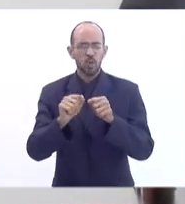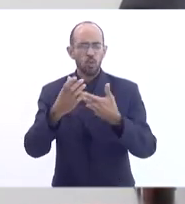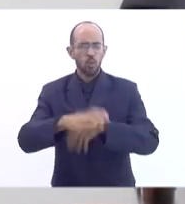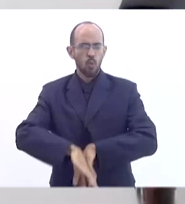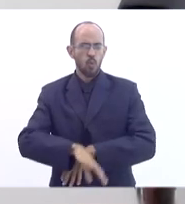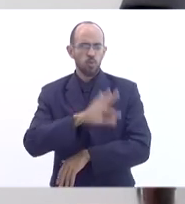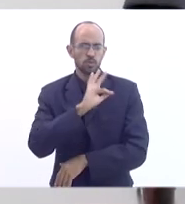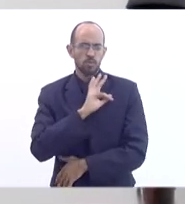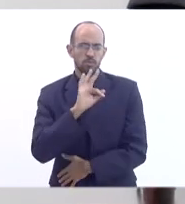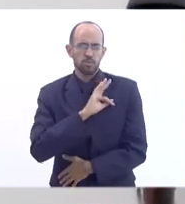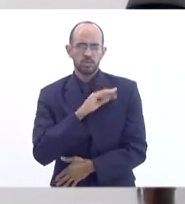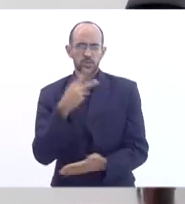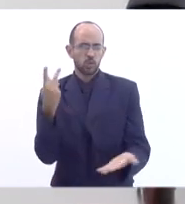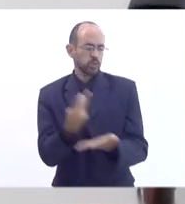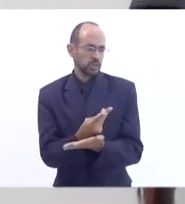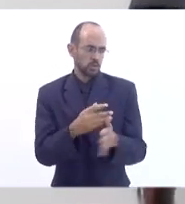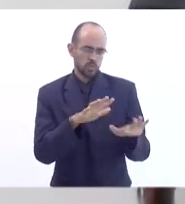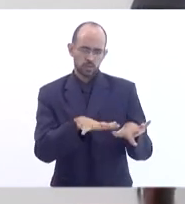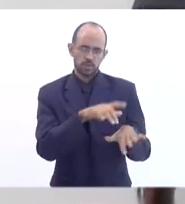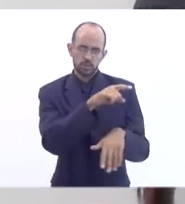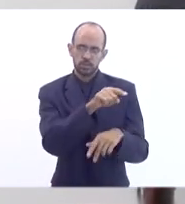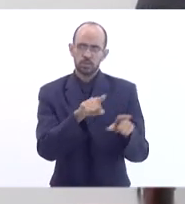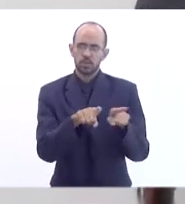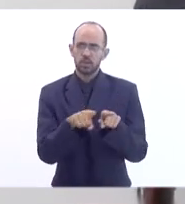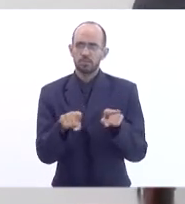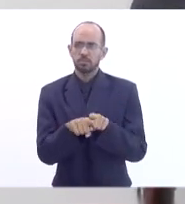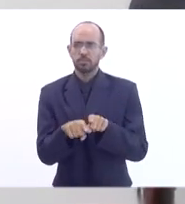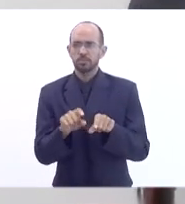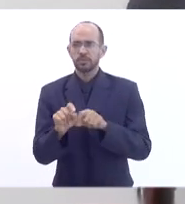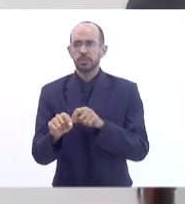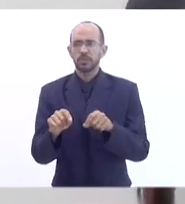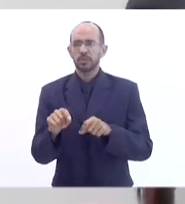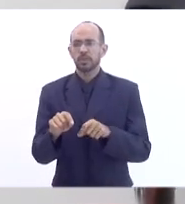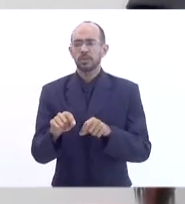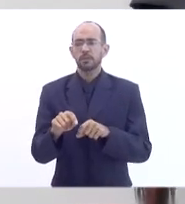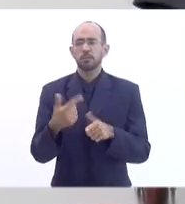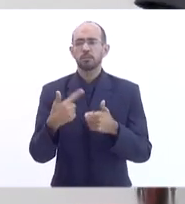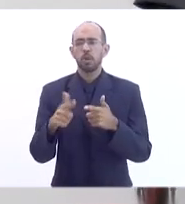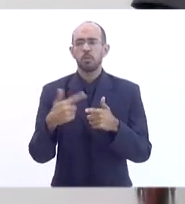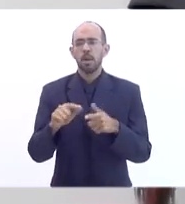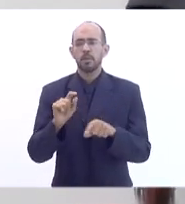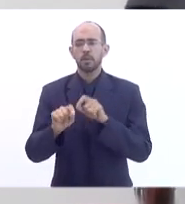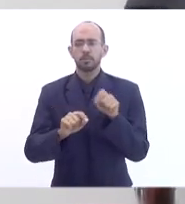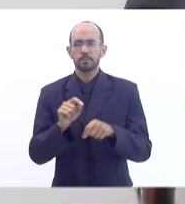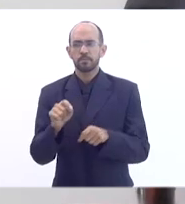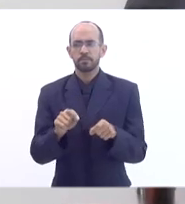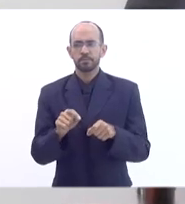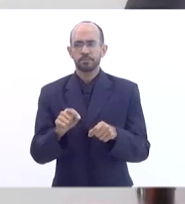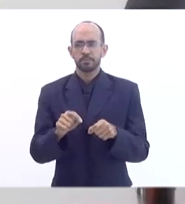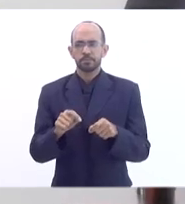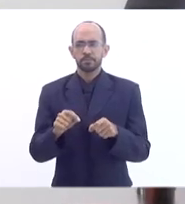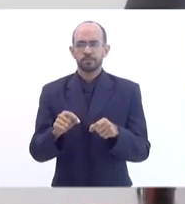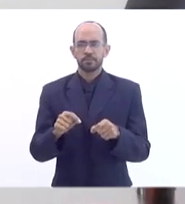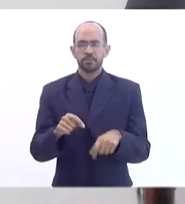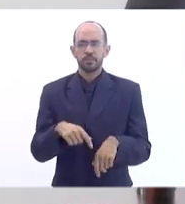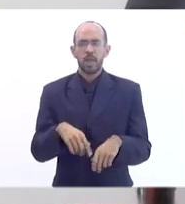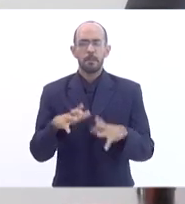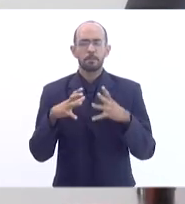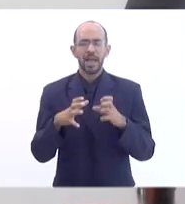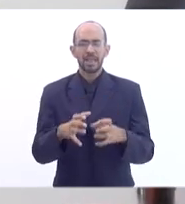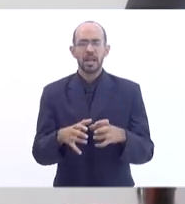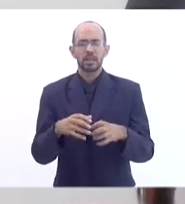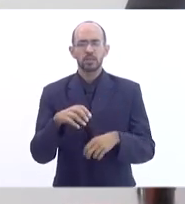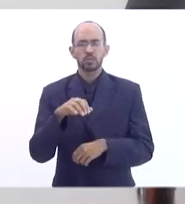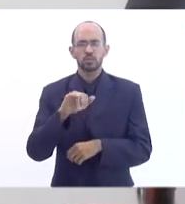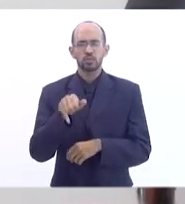da Deu no que deu o caso específico de história também é uma questão Um batalha do Jenipapo mas coisas que